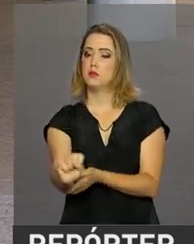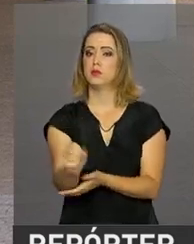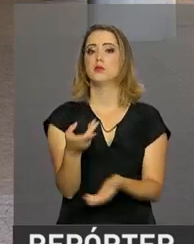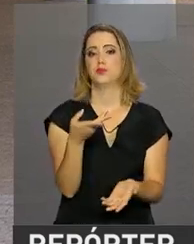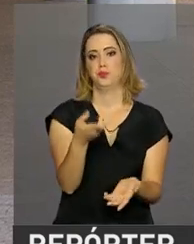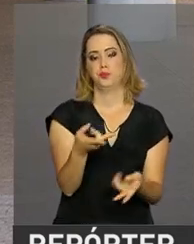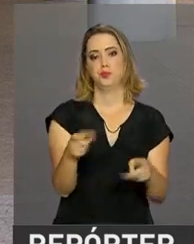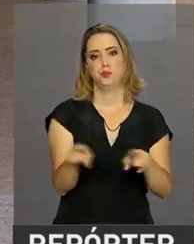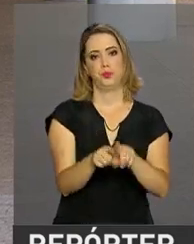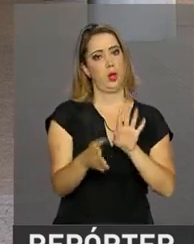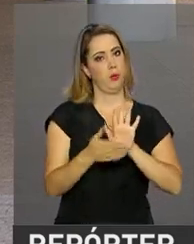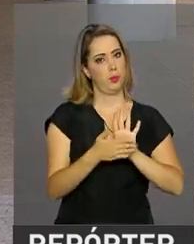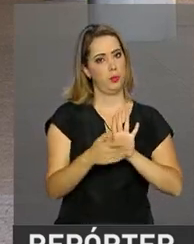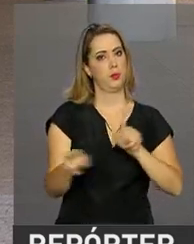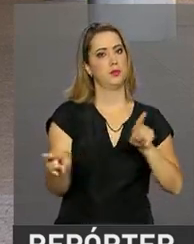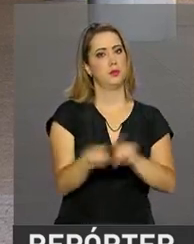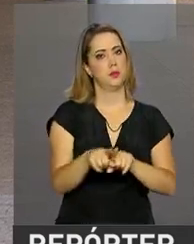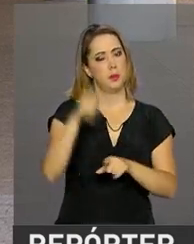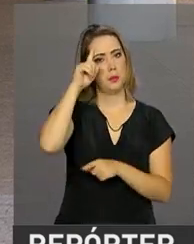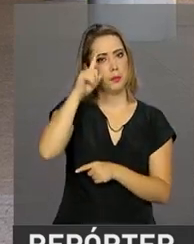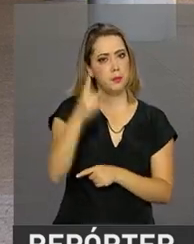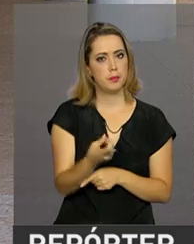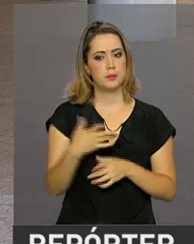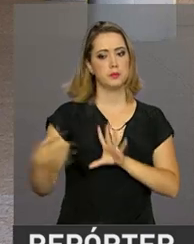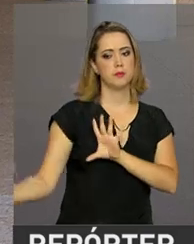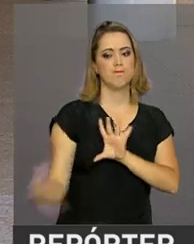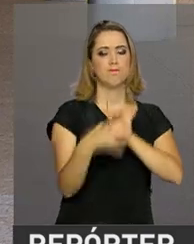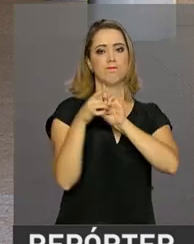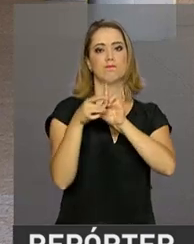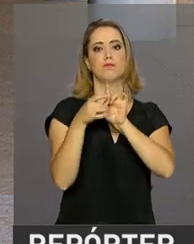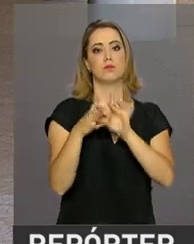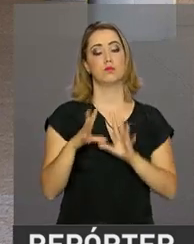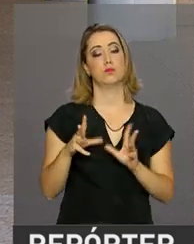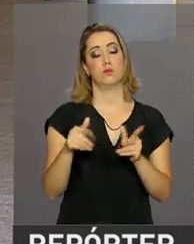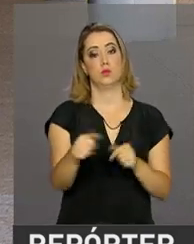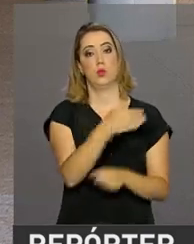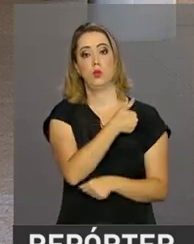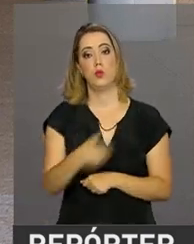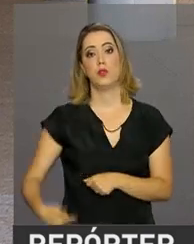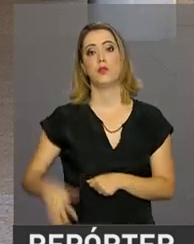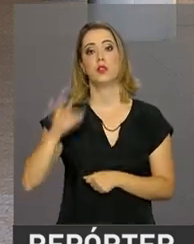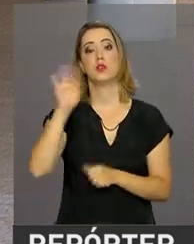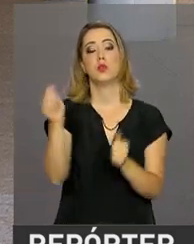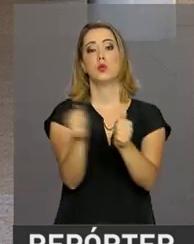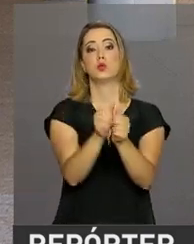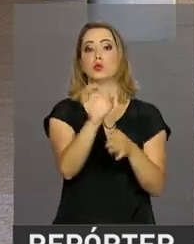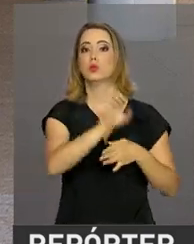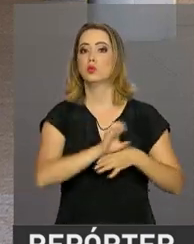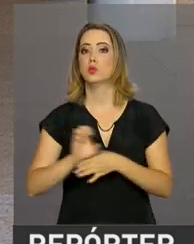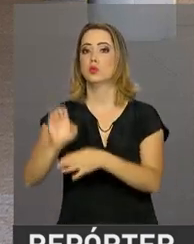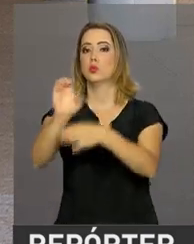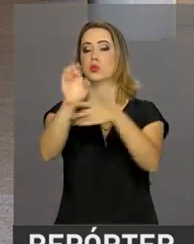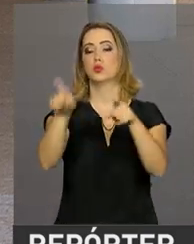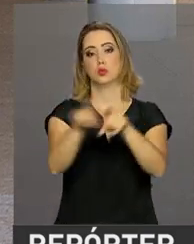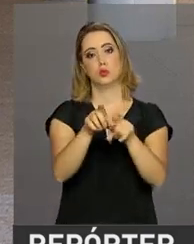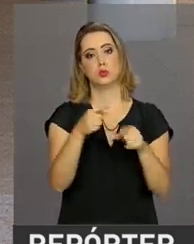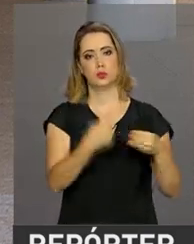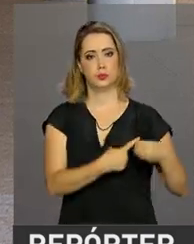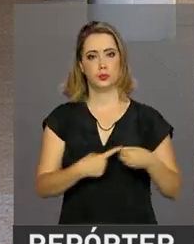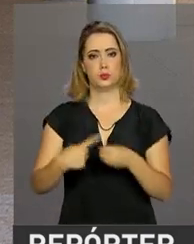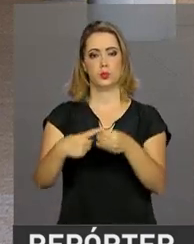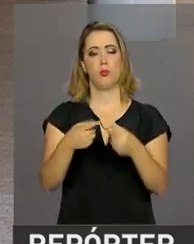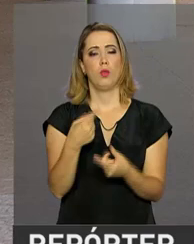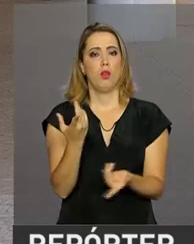proposta também determina a cooperação colaboração e a integração da união com os estados e os municípios A ideia é